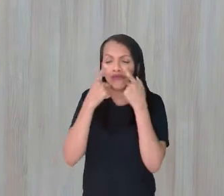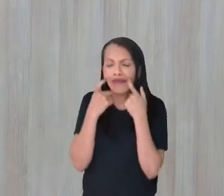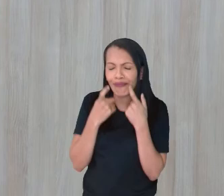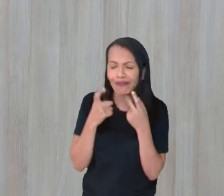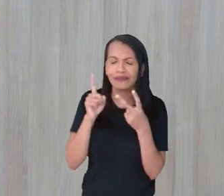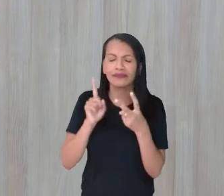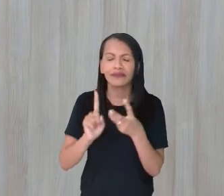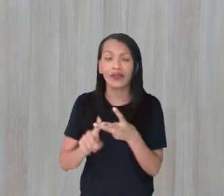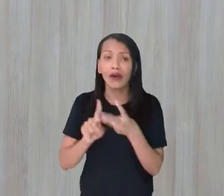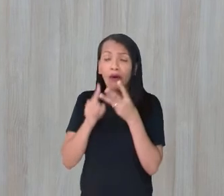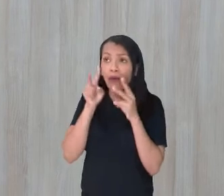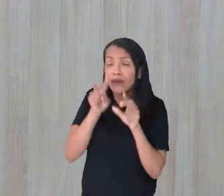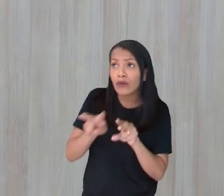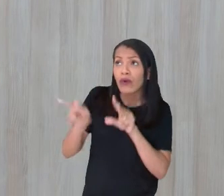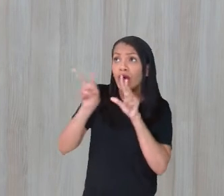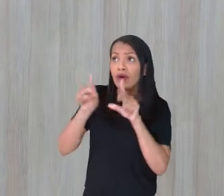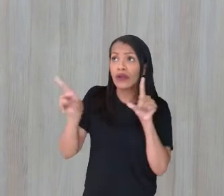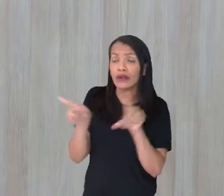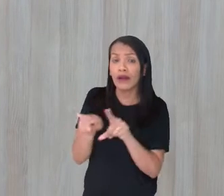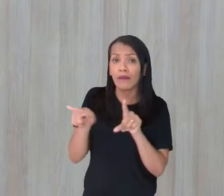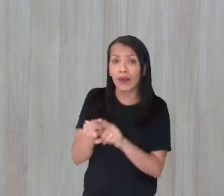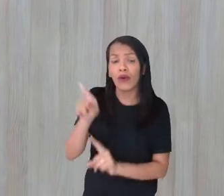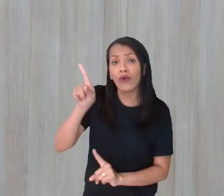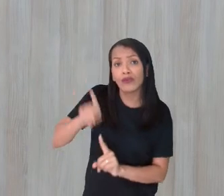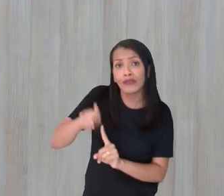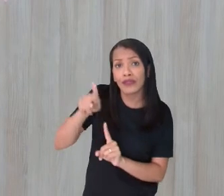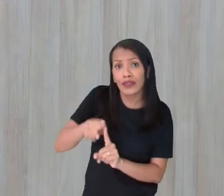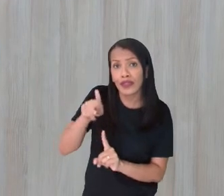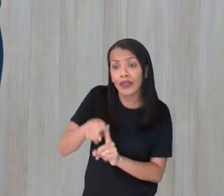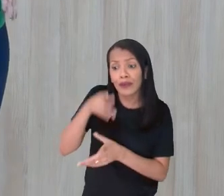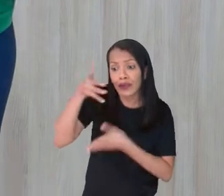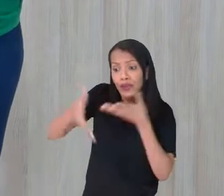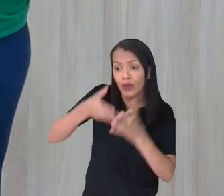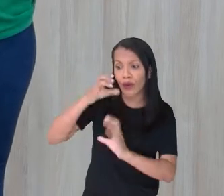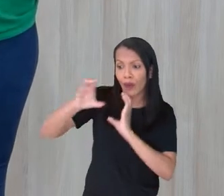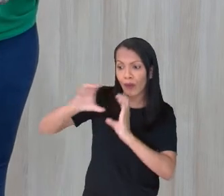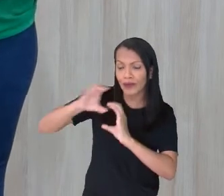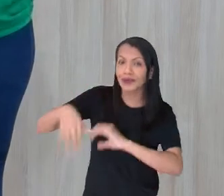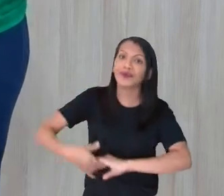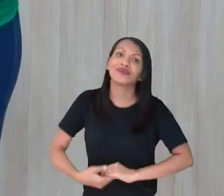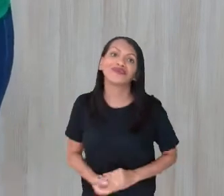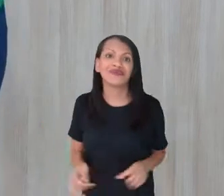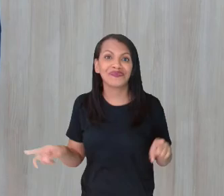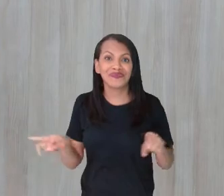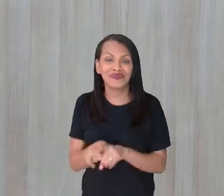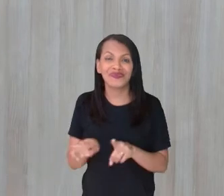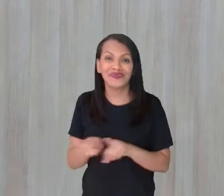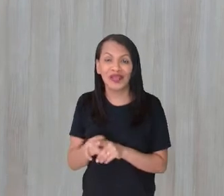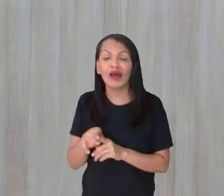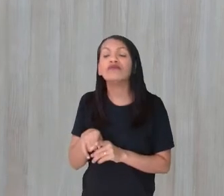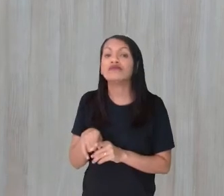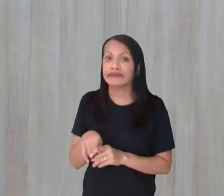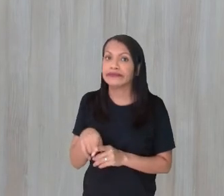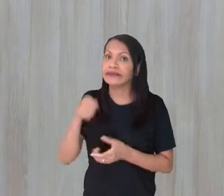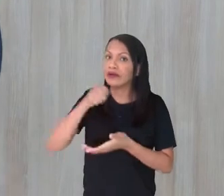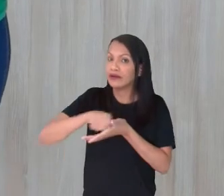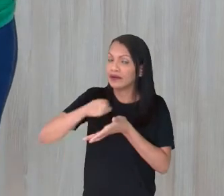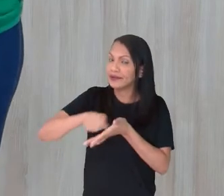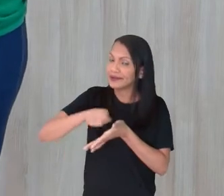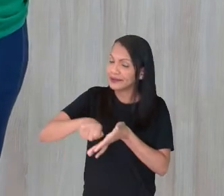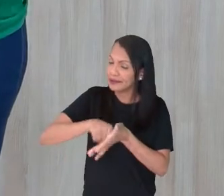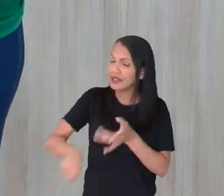que o olhar é uma forma de argumentar. E quando a gente vai se apropriando da modalidade